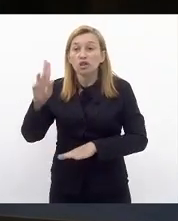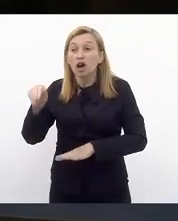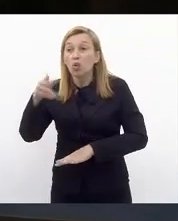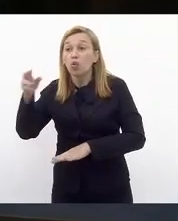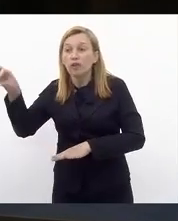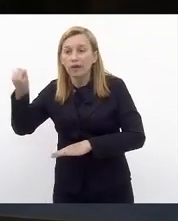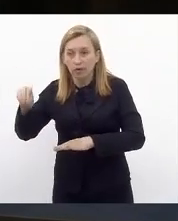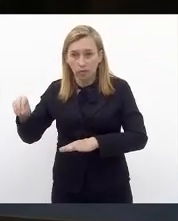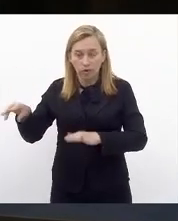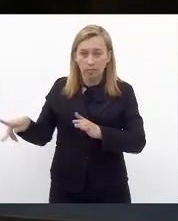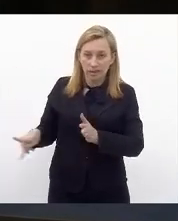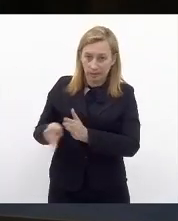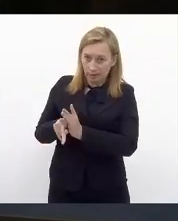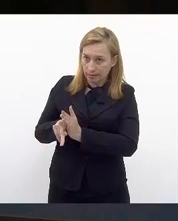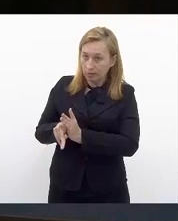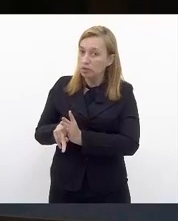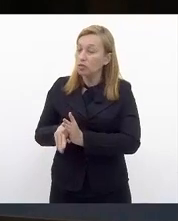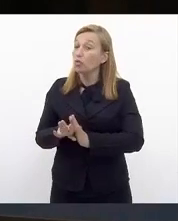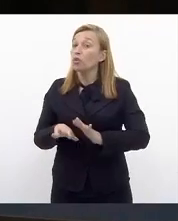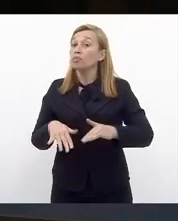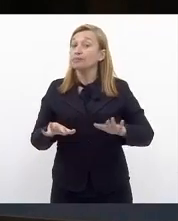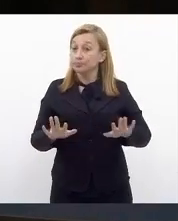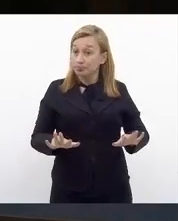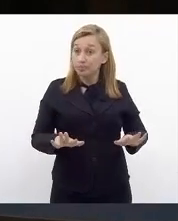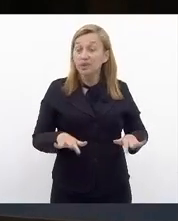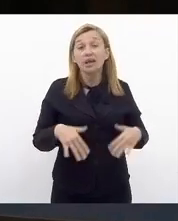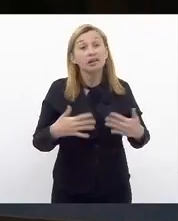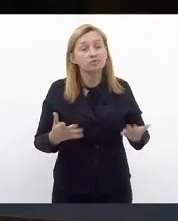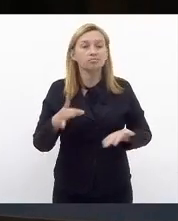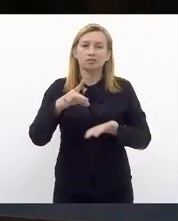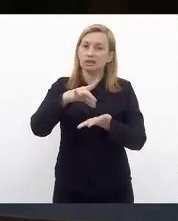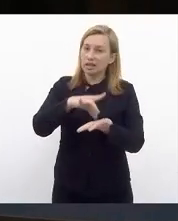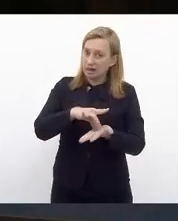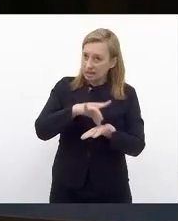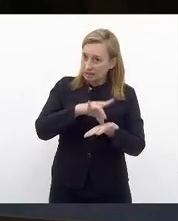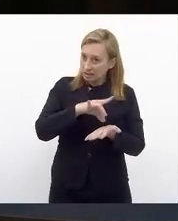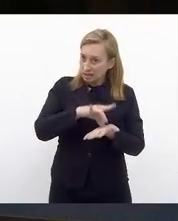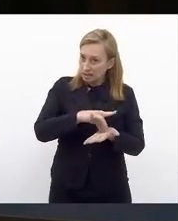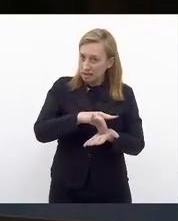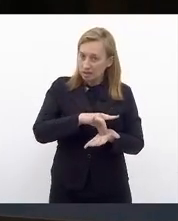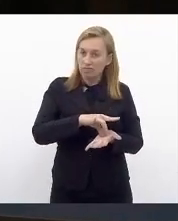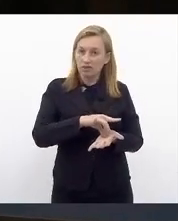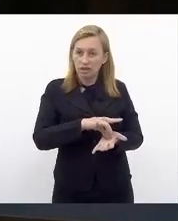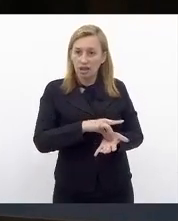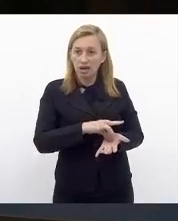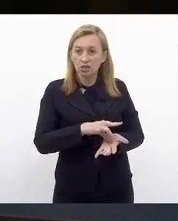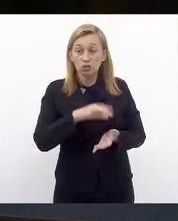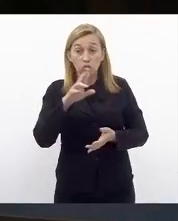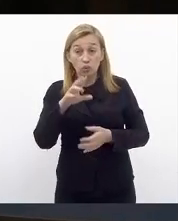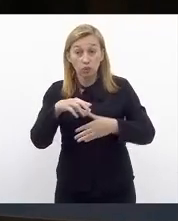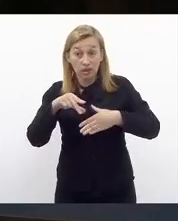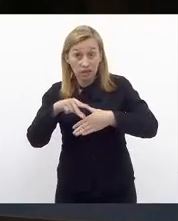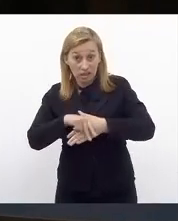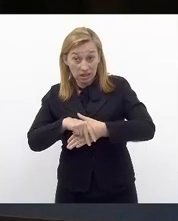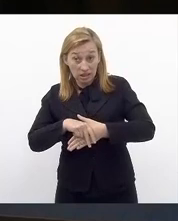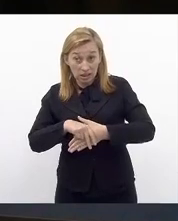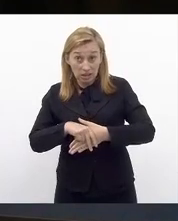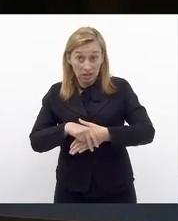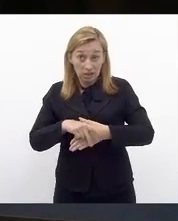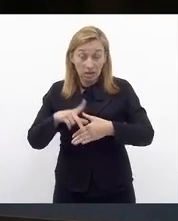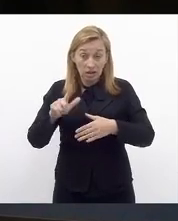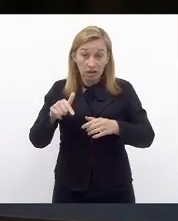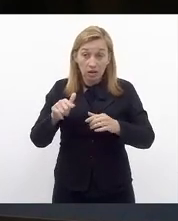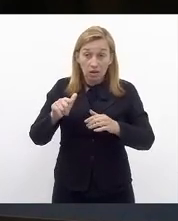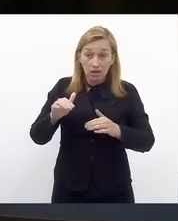União o ou seja na realidade os incisos de alguma forma se